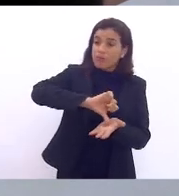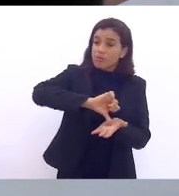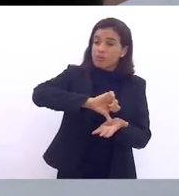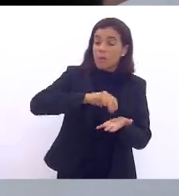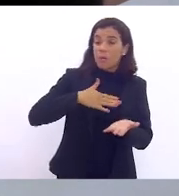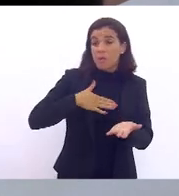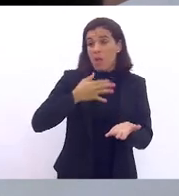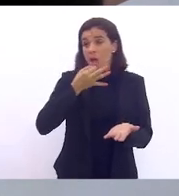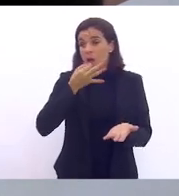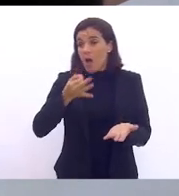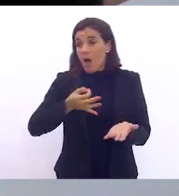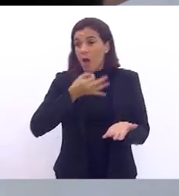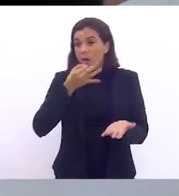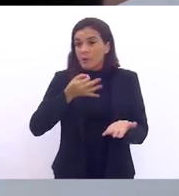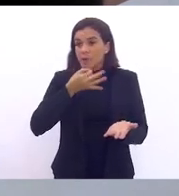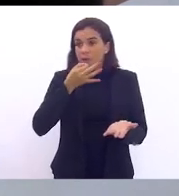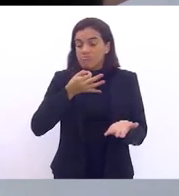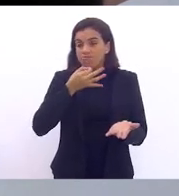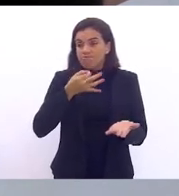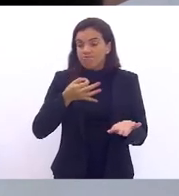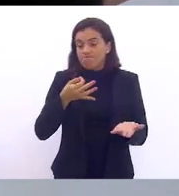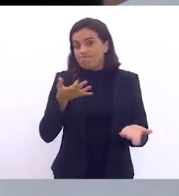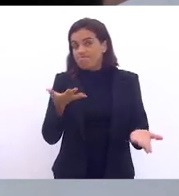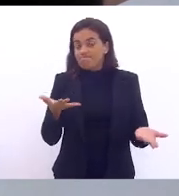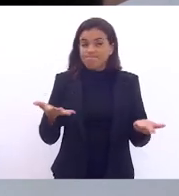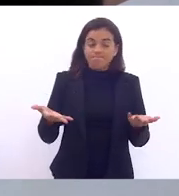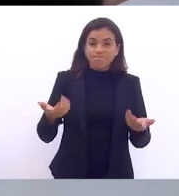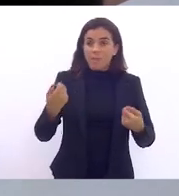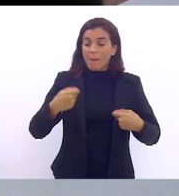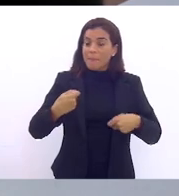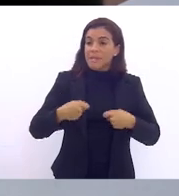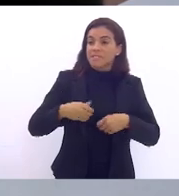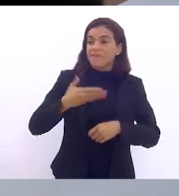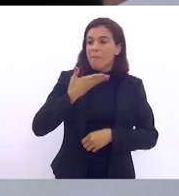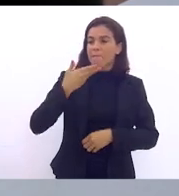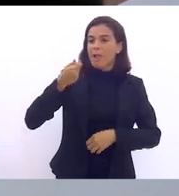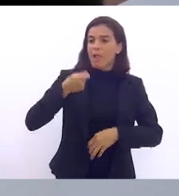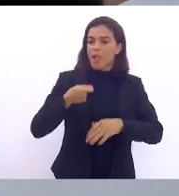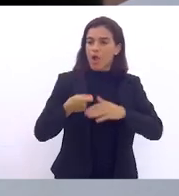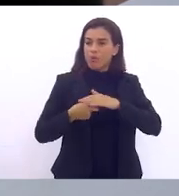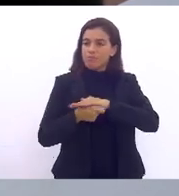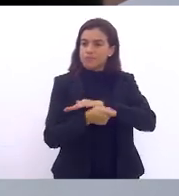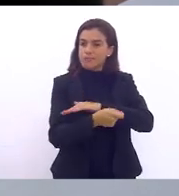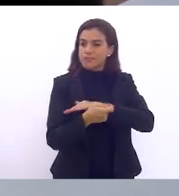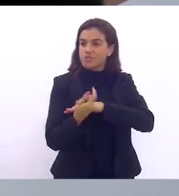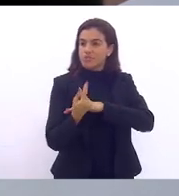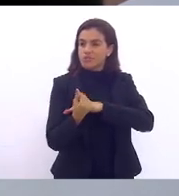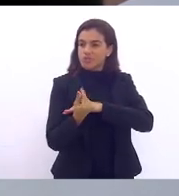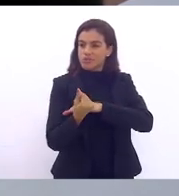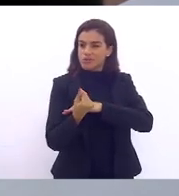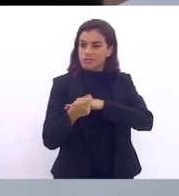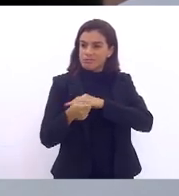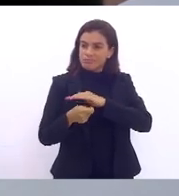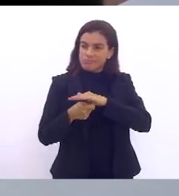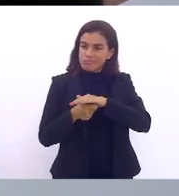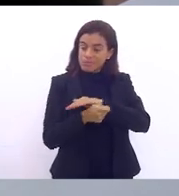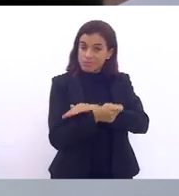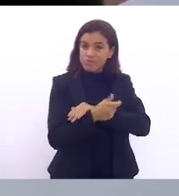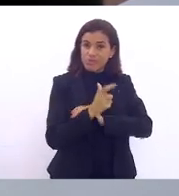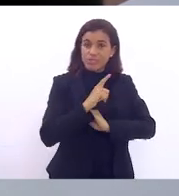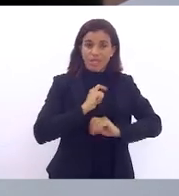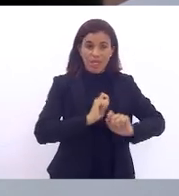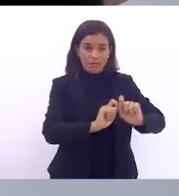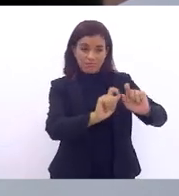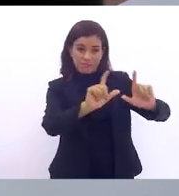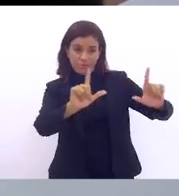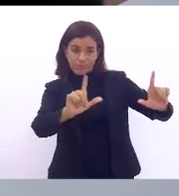minha opinião deveria ser deveria ter mais investimentos porque se tem a sinalização